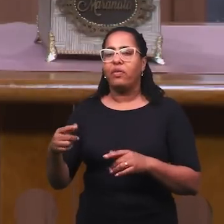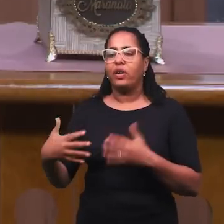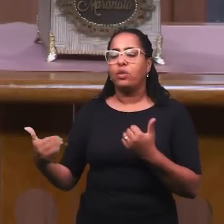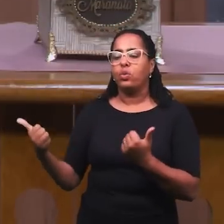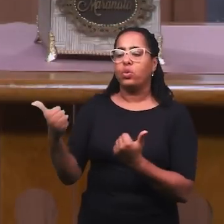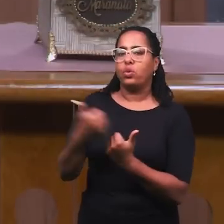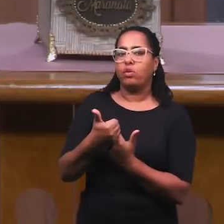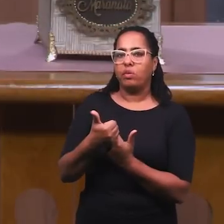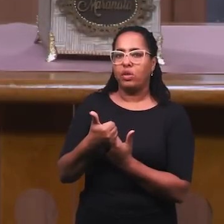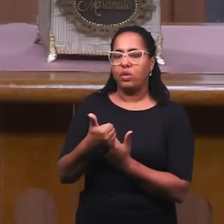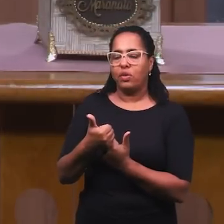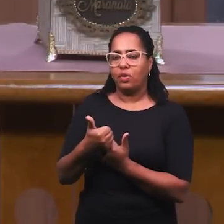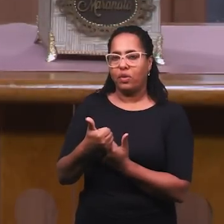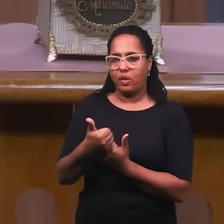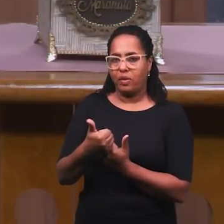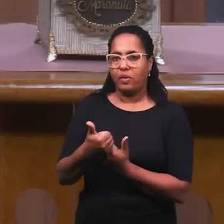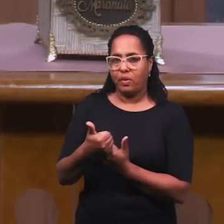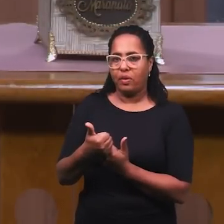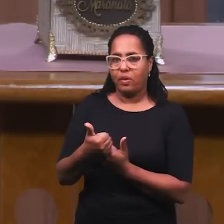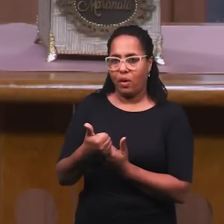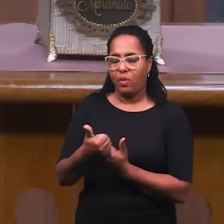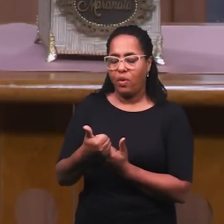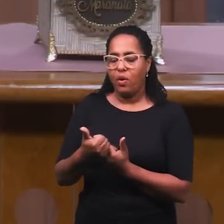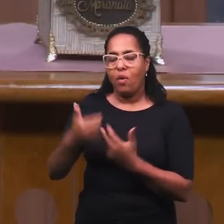do Cordeiro de Deus, o Senhor Jesus.